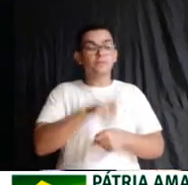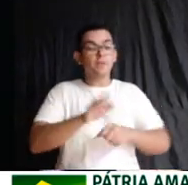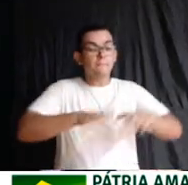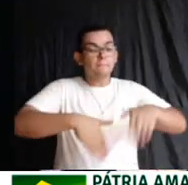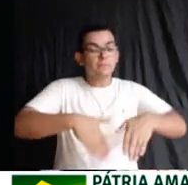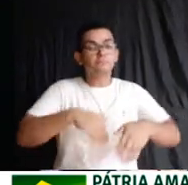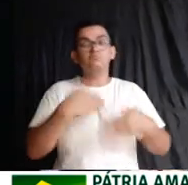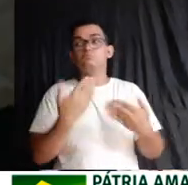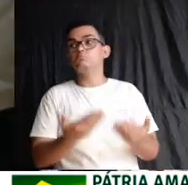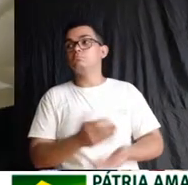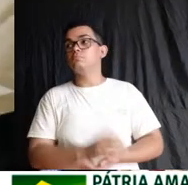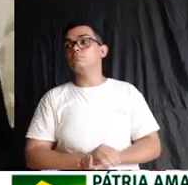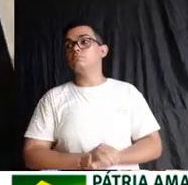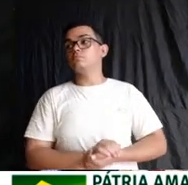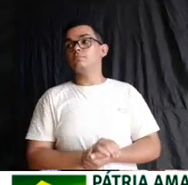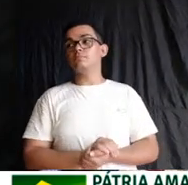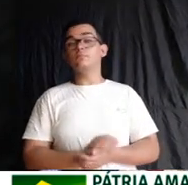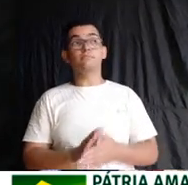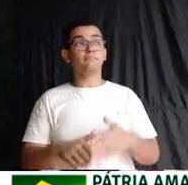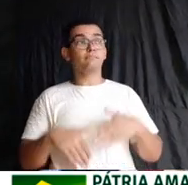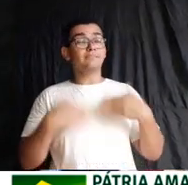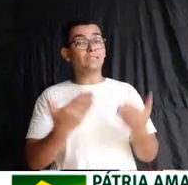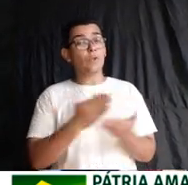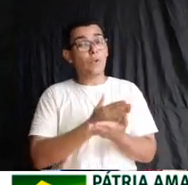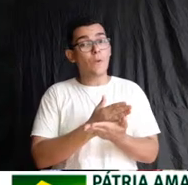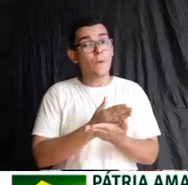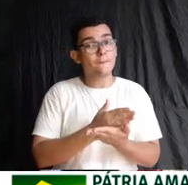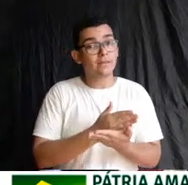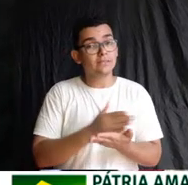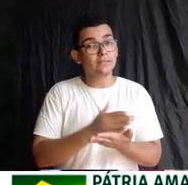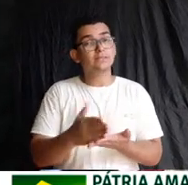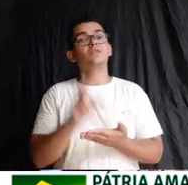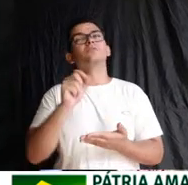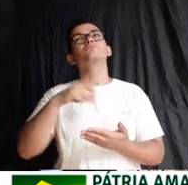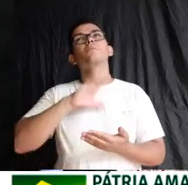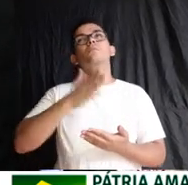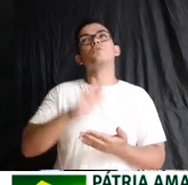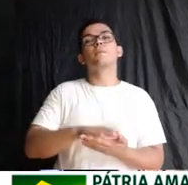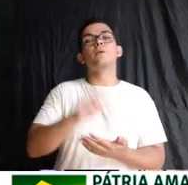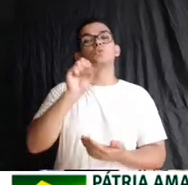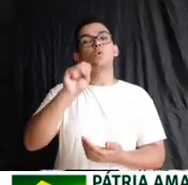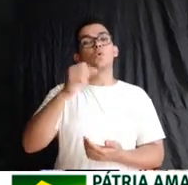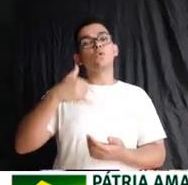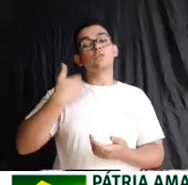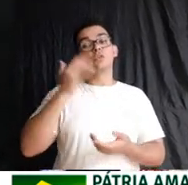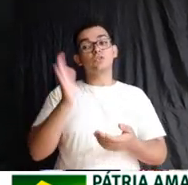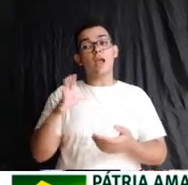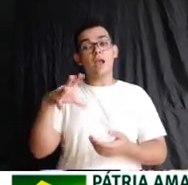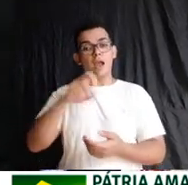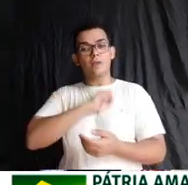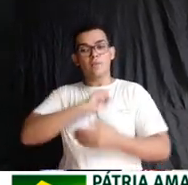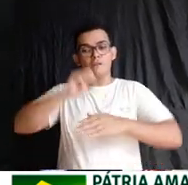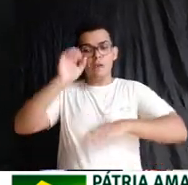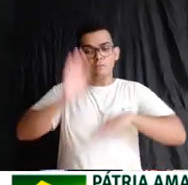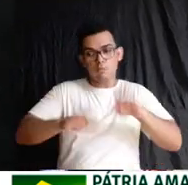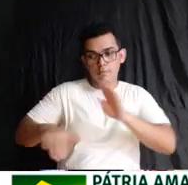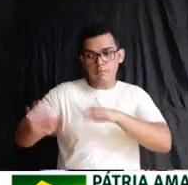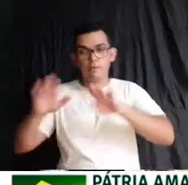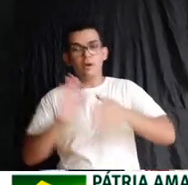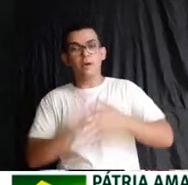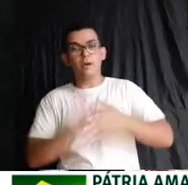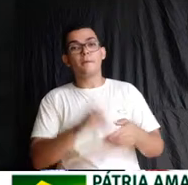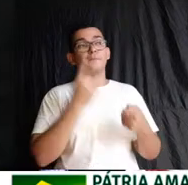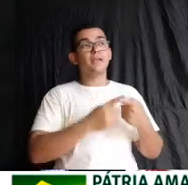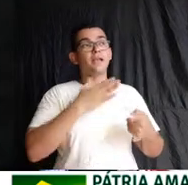ele? Olha, que eu comecei, acho que com 8 anos, a gente já gostava da percussão, lá no Nordeste, lá na